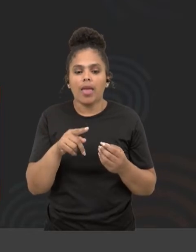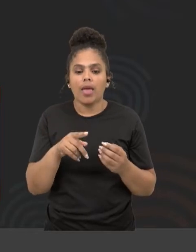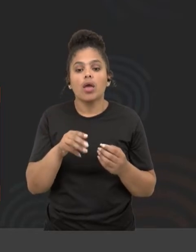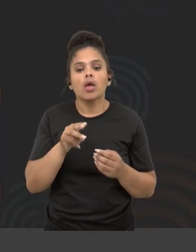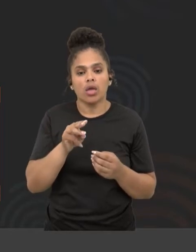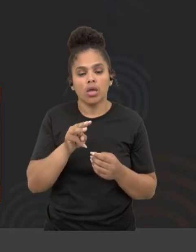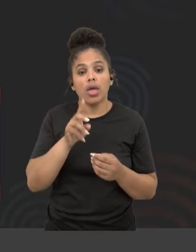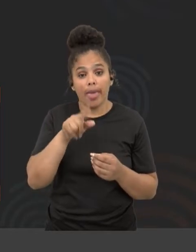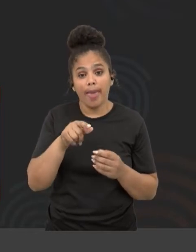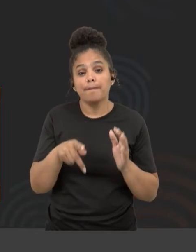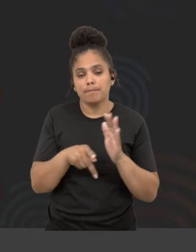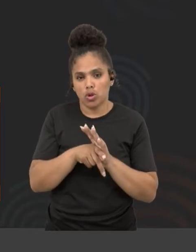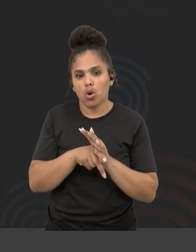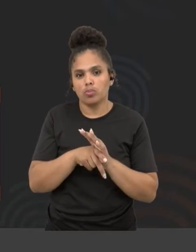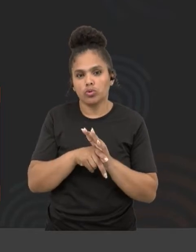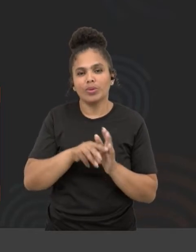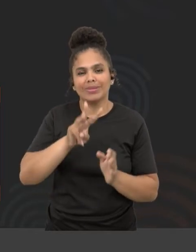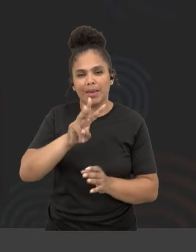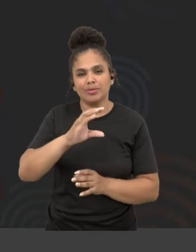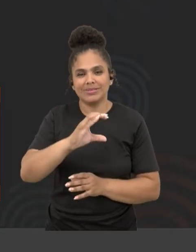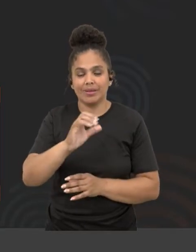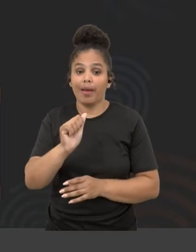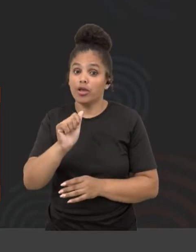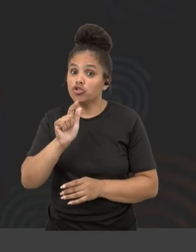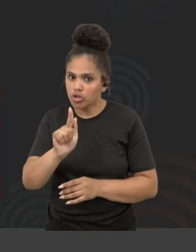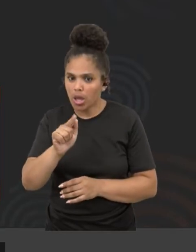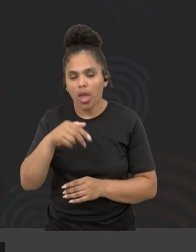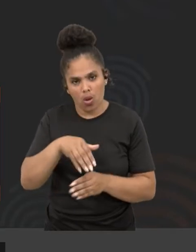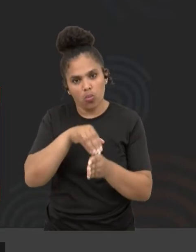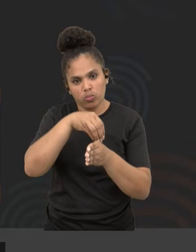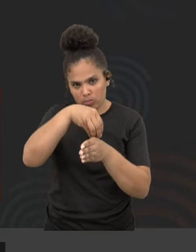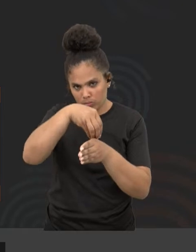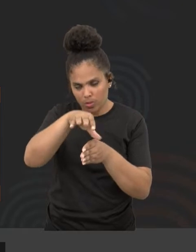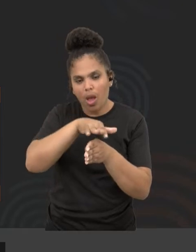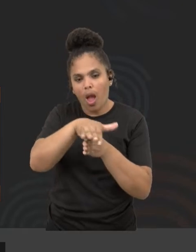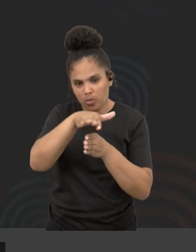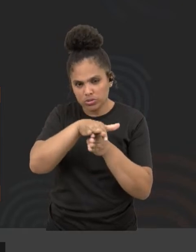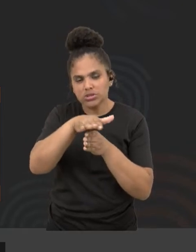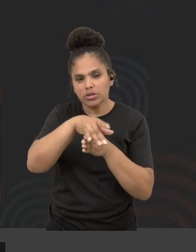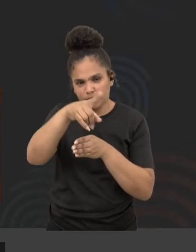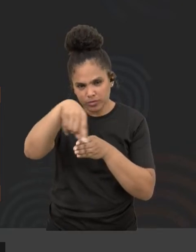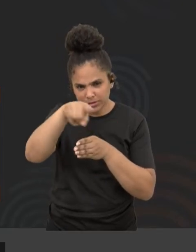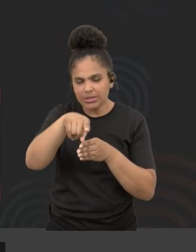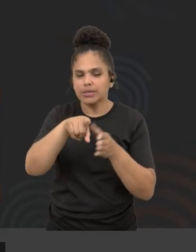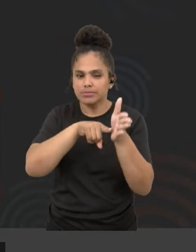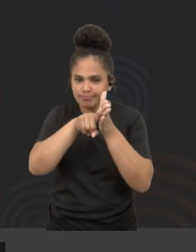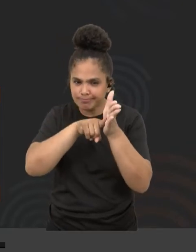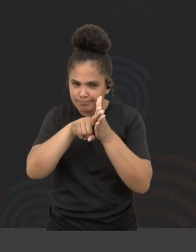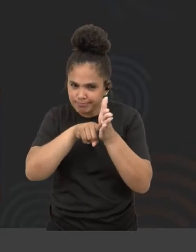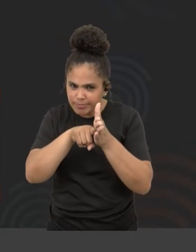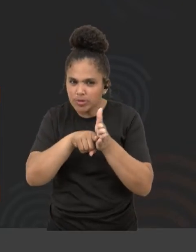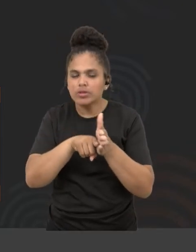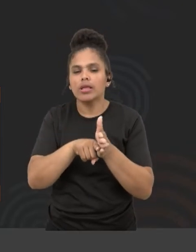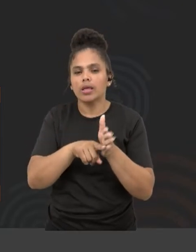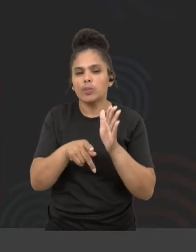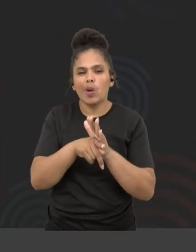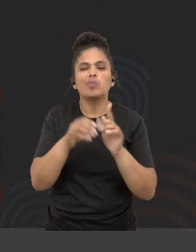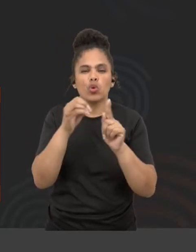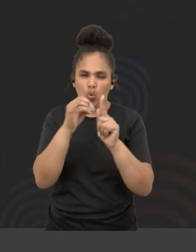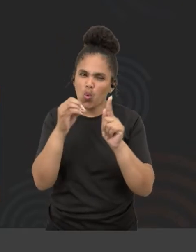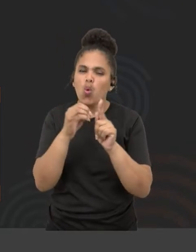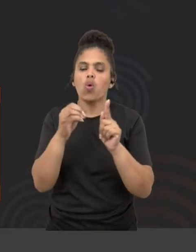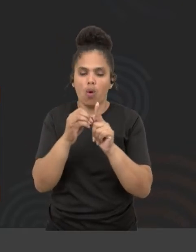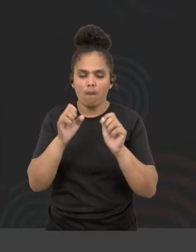recomendo vocês darem um Google para pesquisar um pouco mais sobre a WCAG, para entender um pouco mais sobre essas questões